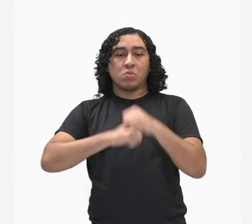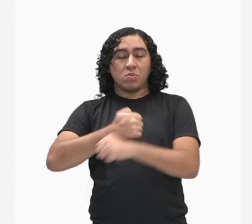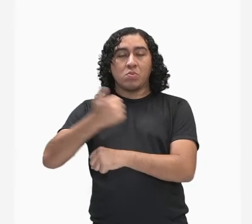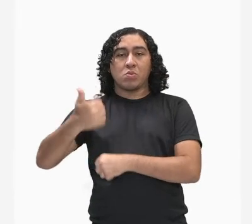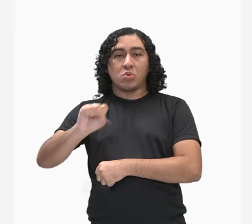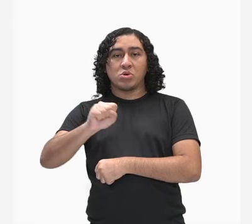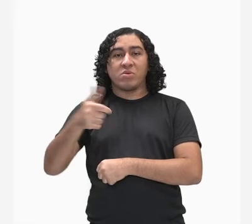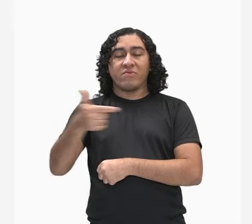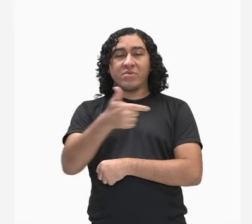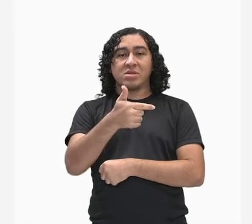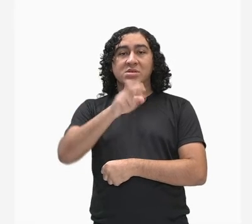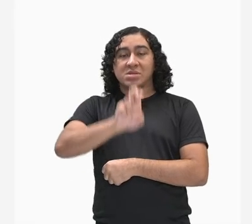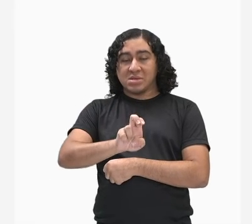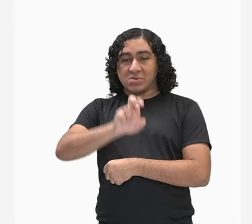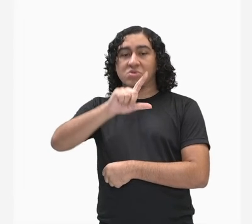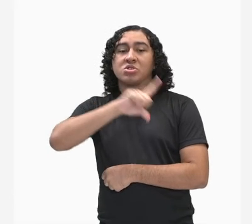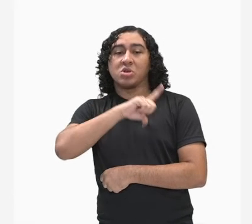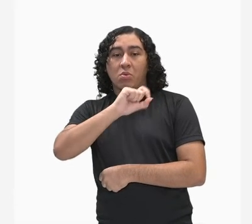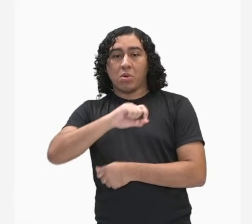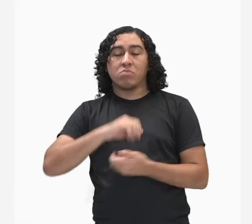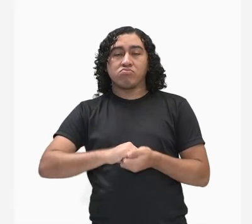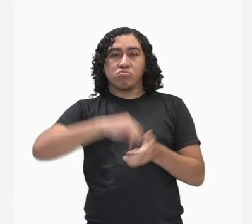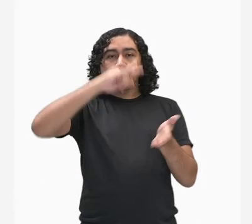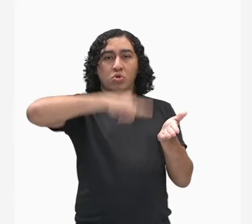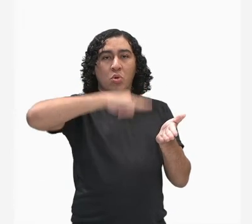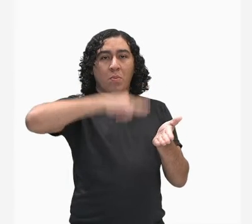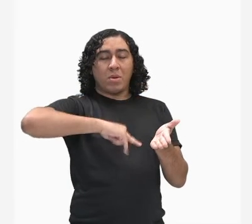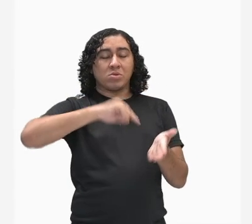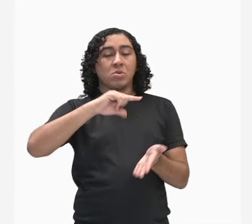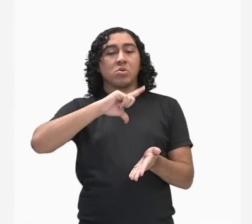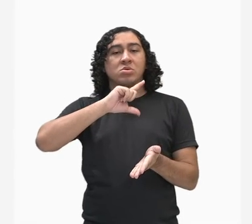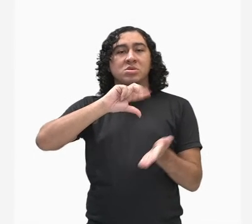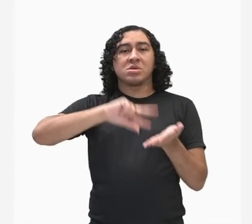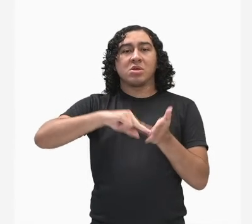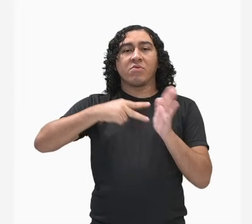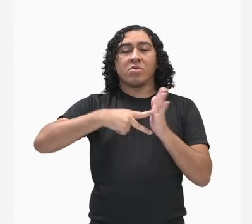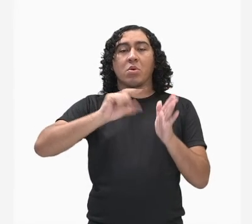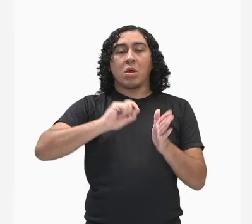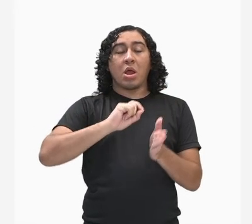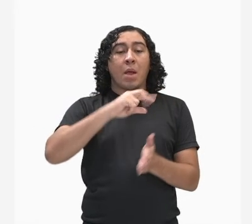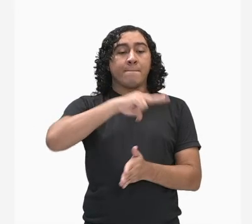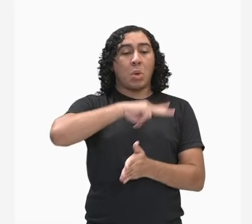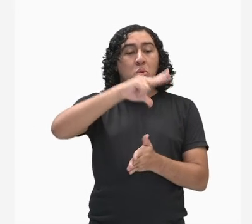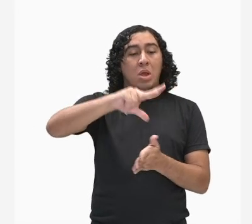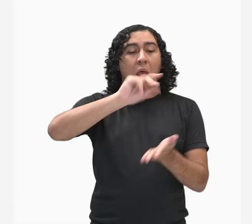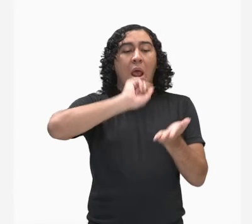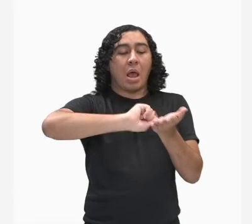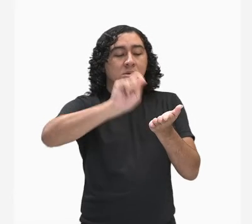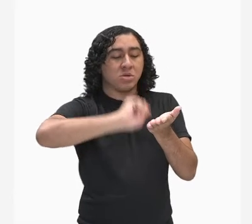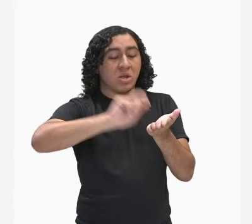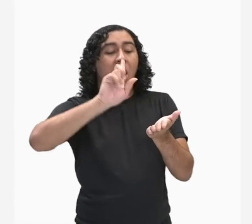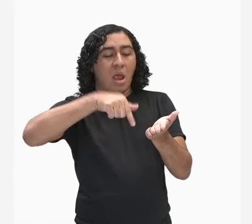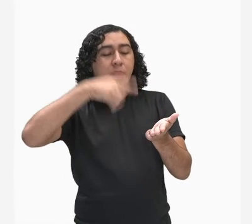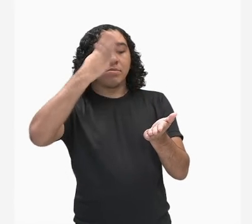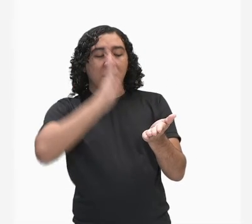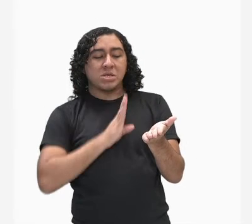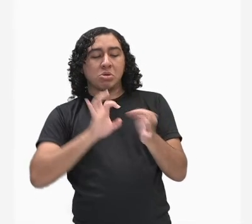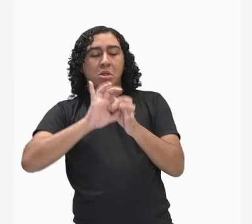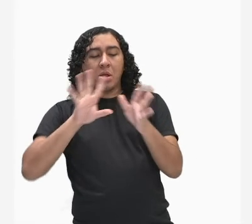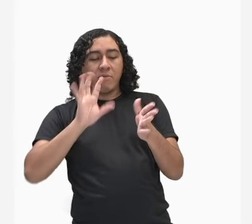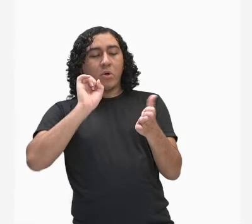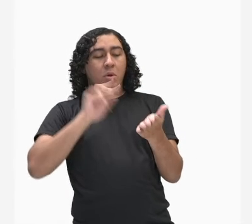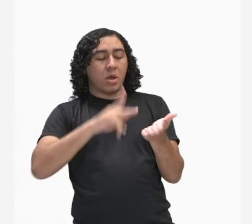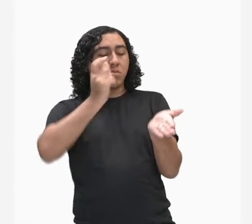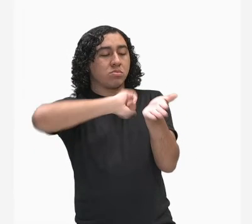e Aliança, onde Portugal reconheceu a independência do Brasil. Então, a partir daí,